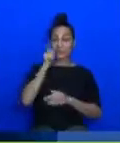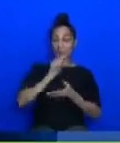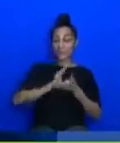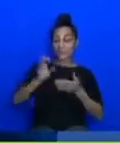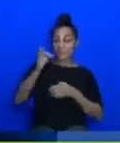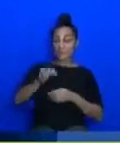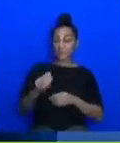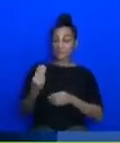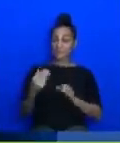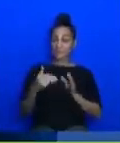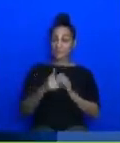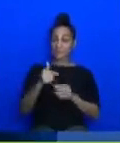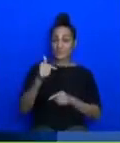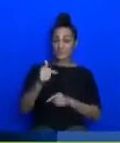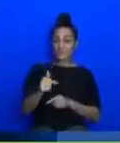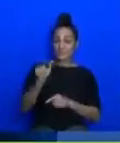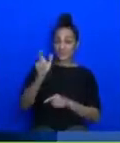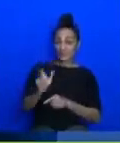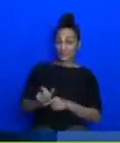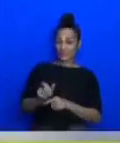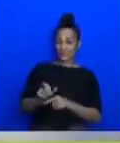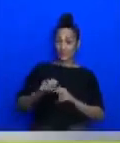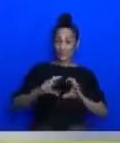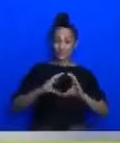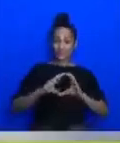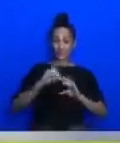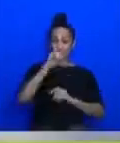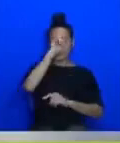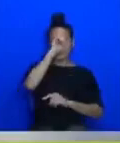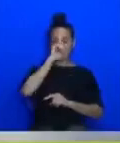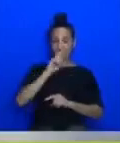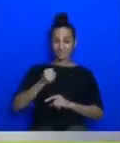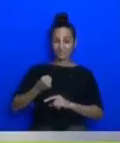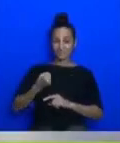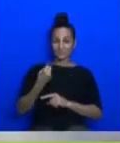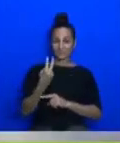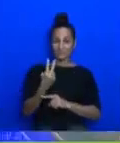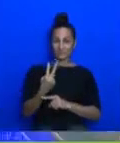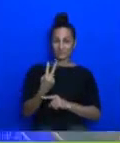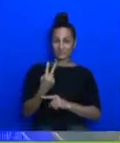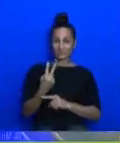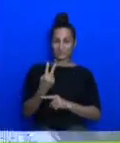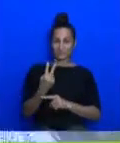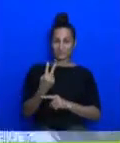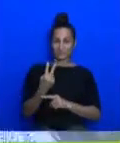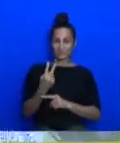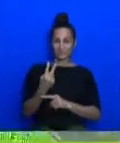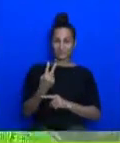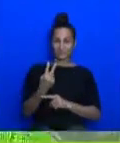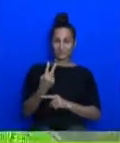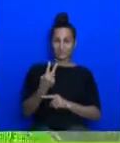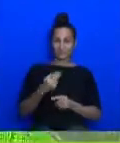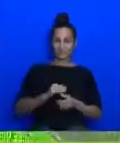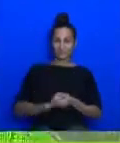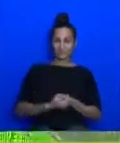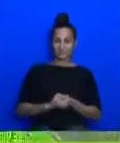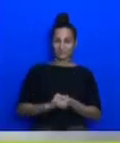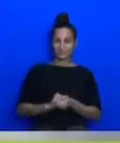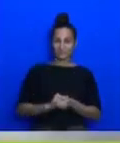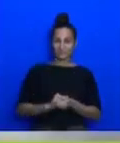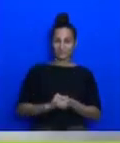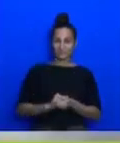prêmio acertando de 3 a 7 colunas. Bola amarela, número 2.